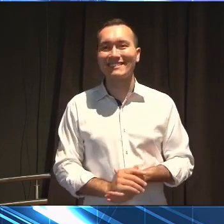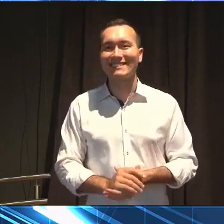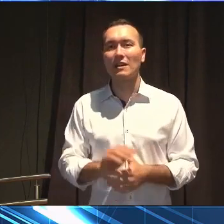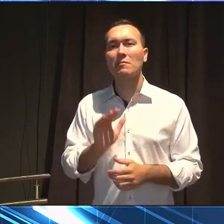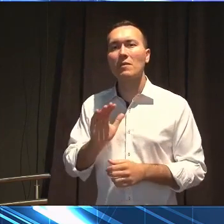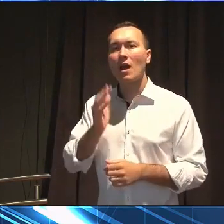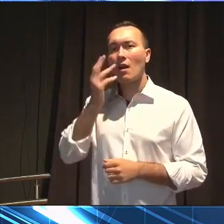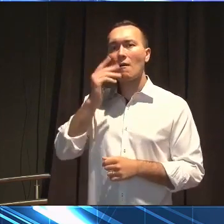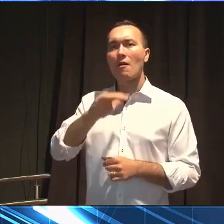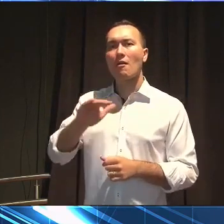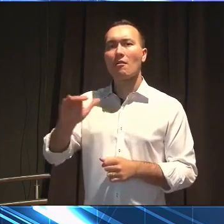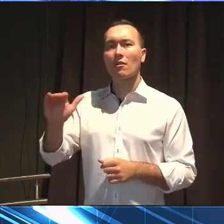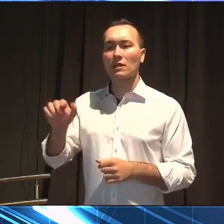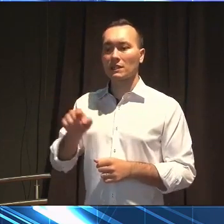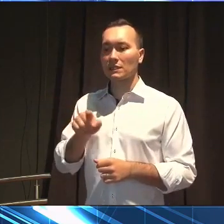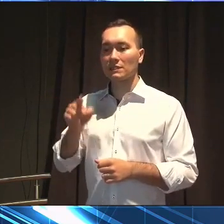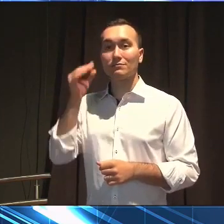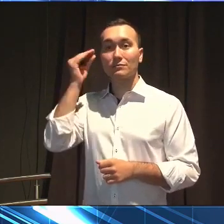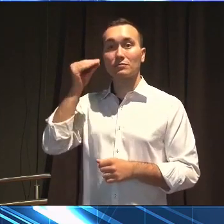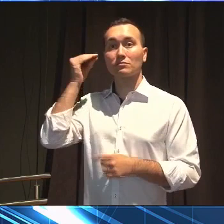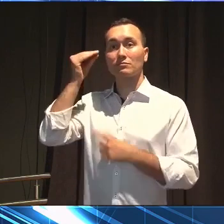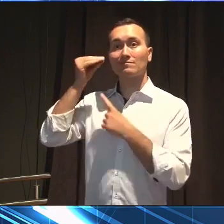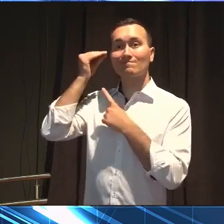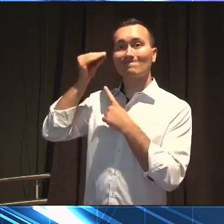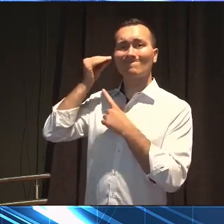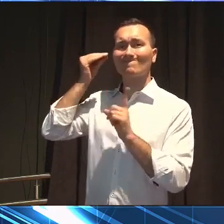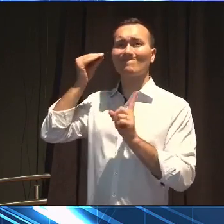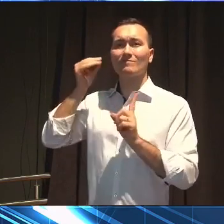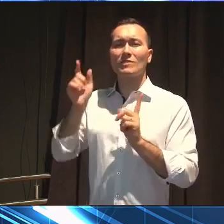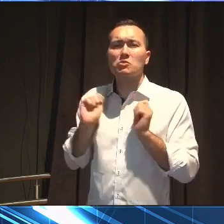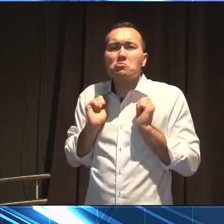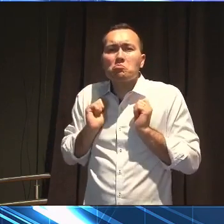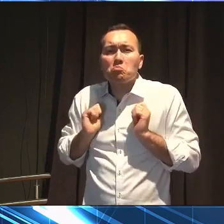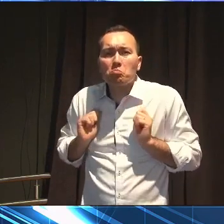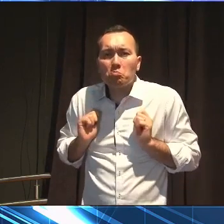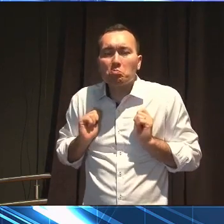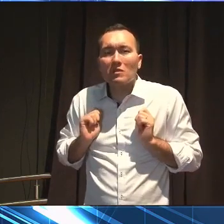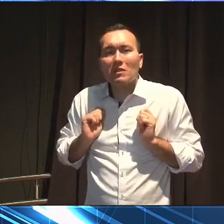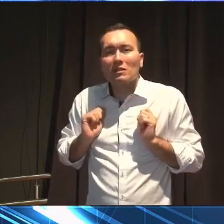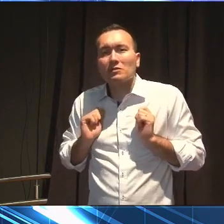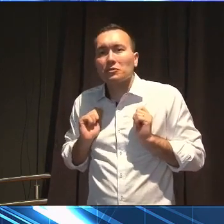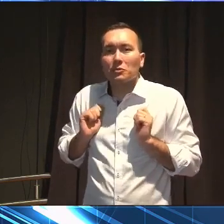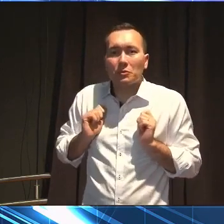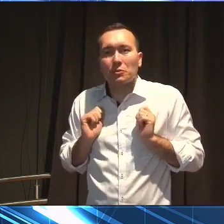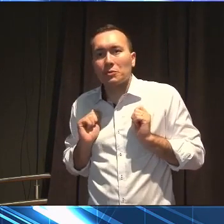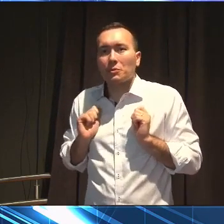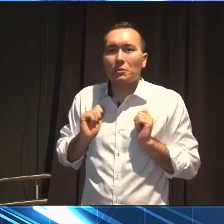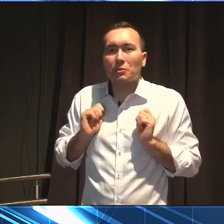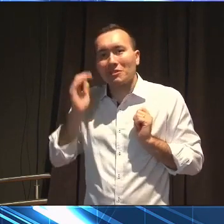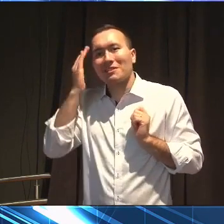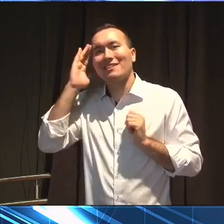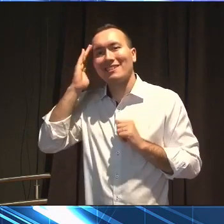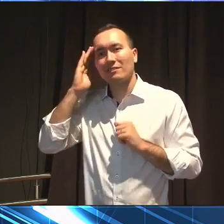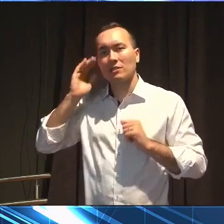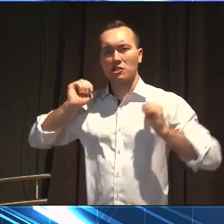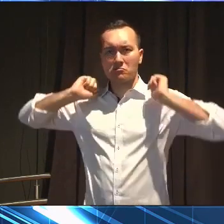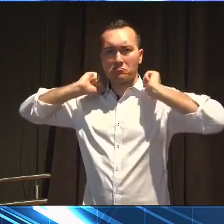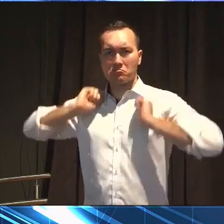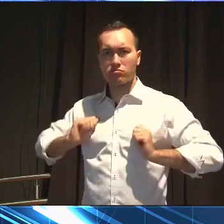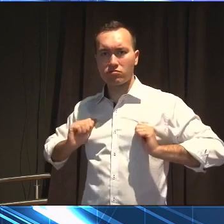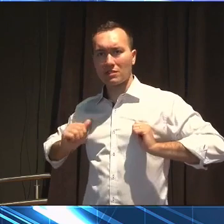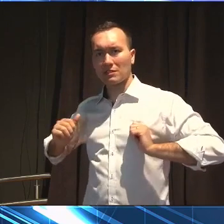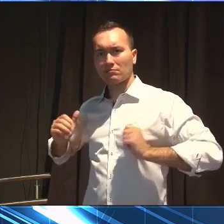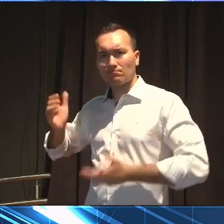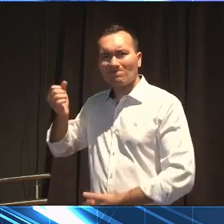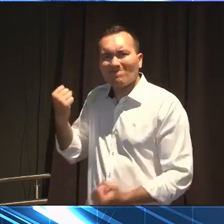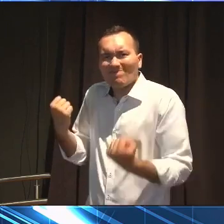têm uma grande bagagem, elas têm só uma mochilinha, tá? Enquanto a gente tem muito repertório, e o que que